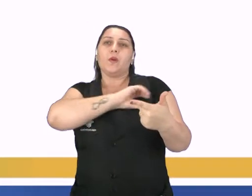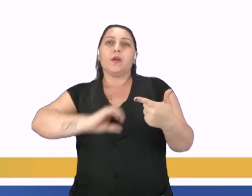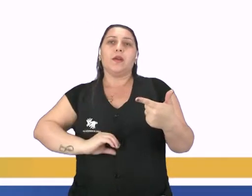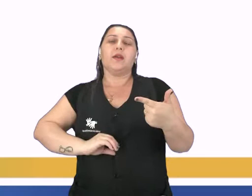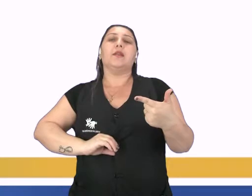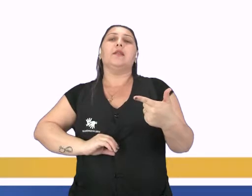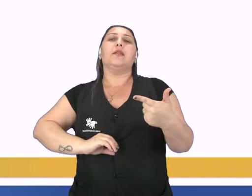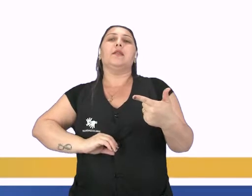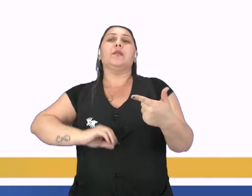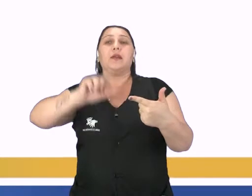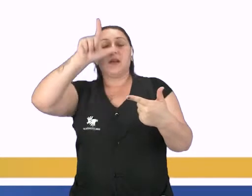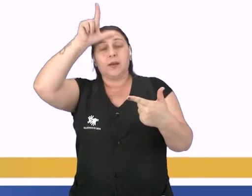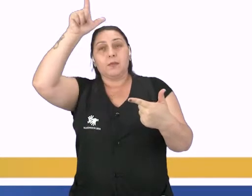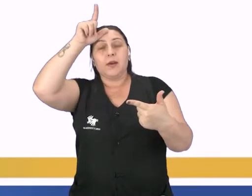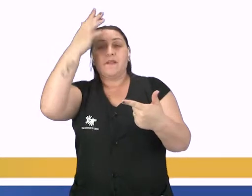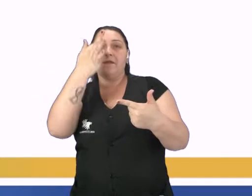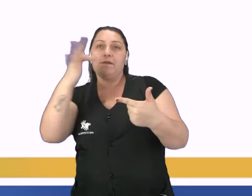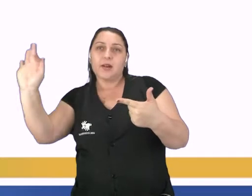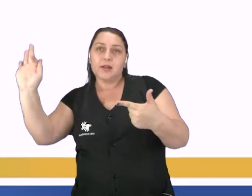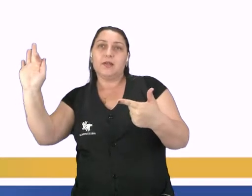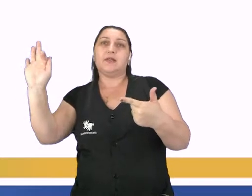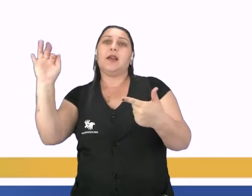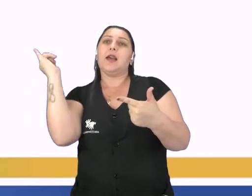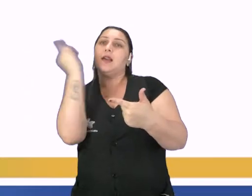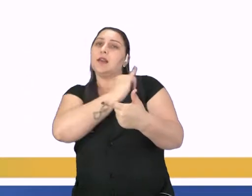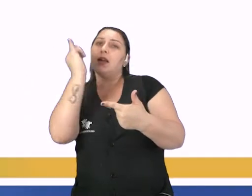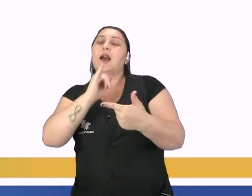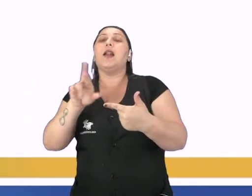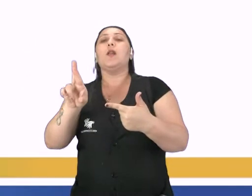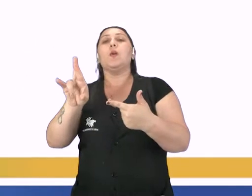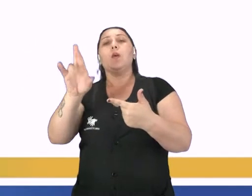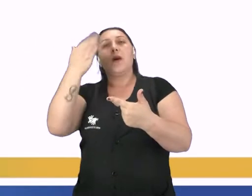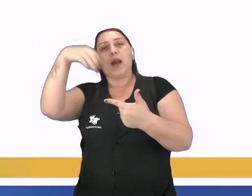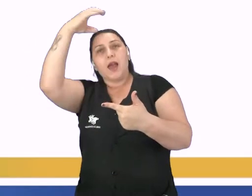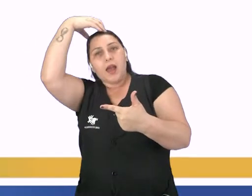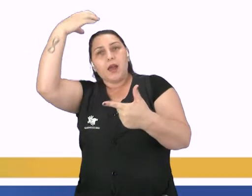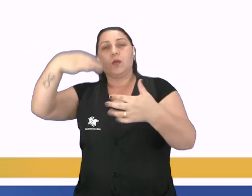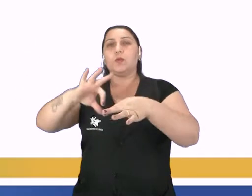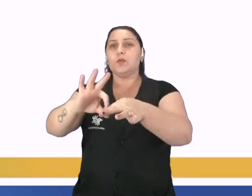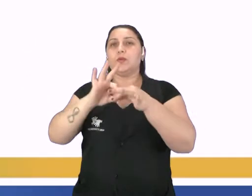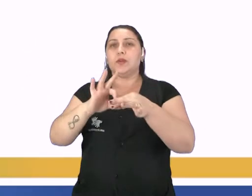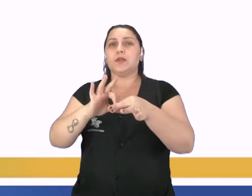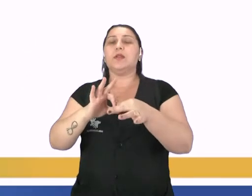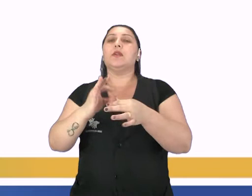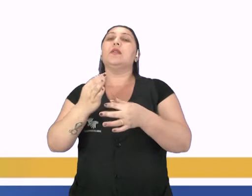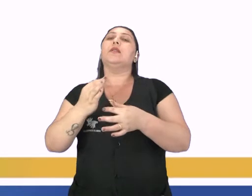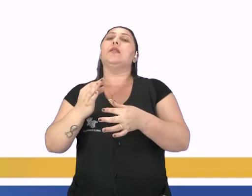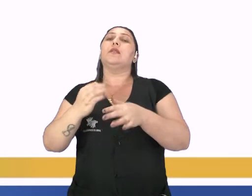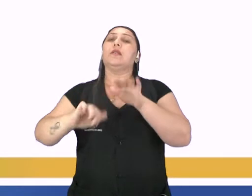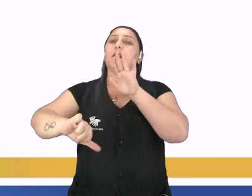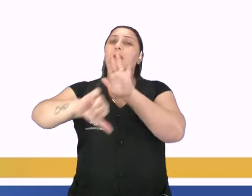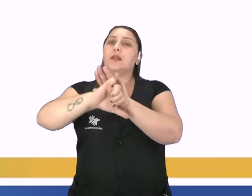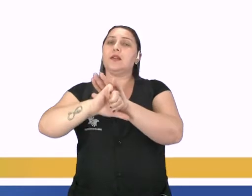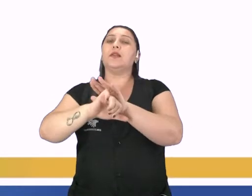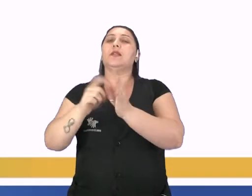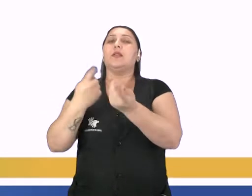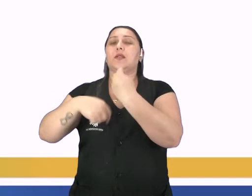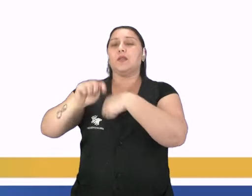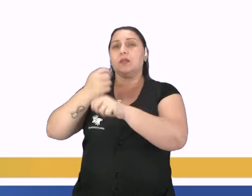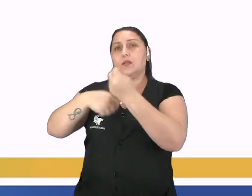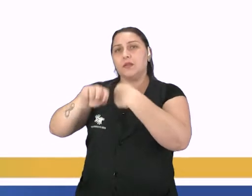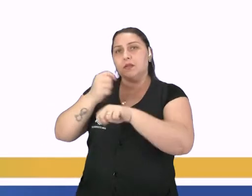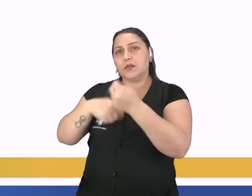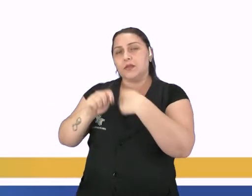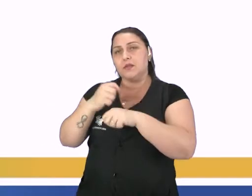Alemanha, a França, a Itália e o Reino Unido. Em alguns desses países, os efeitos da crise econômica fomentaram a ascensão